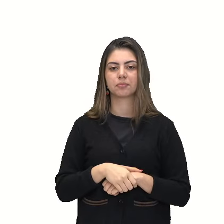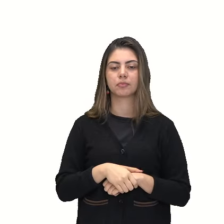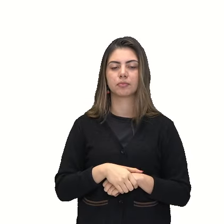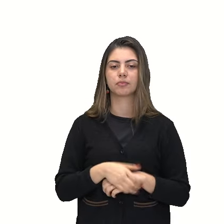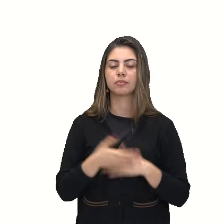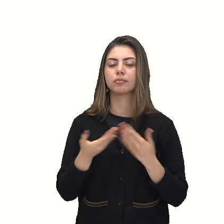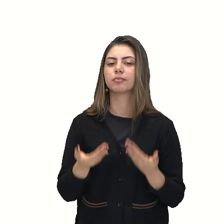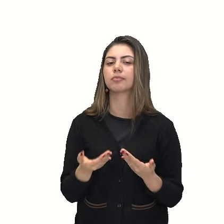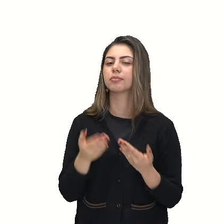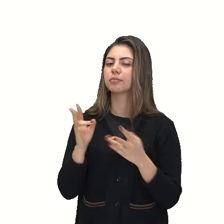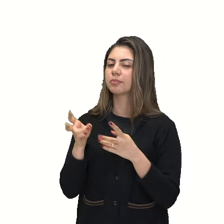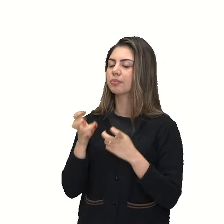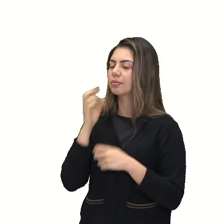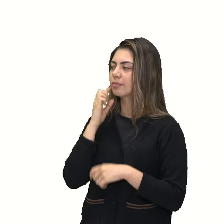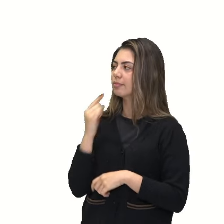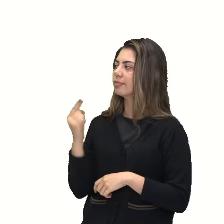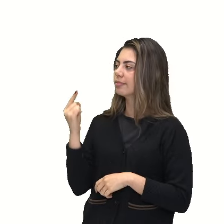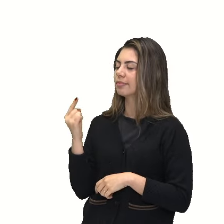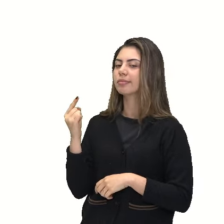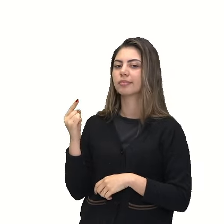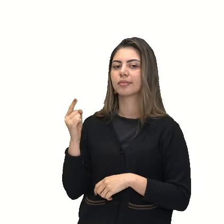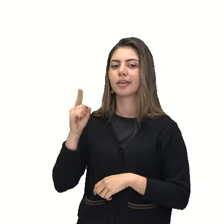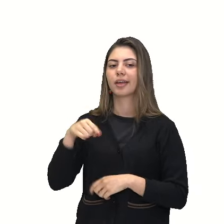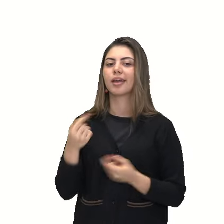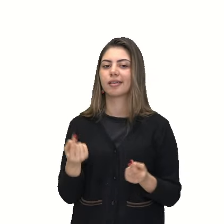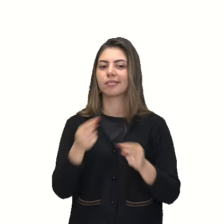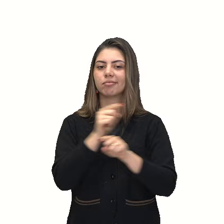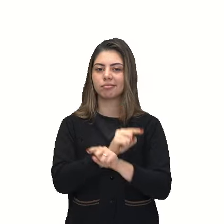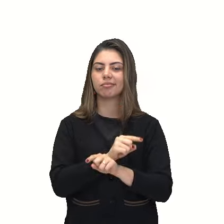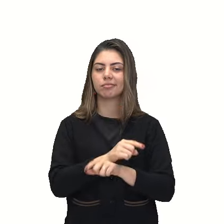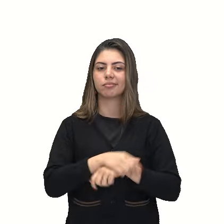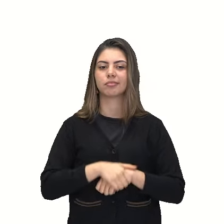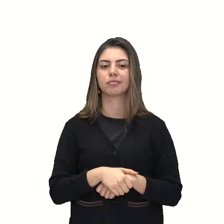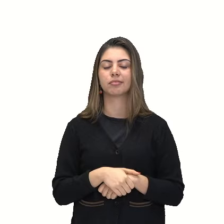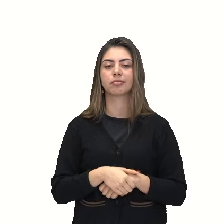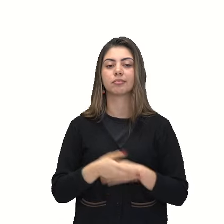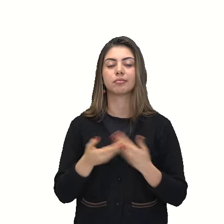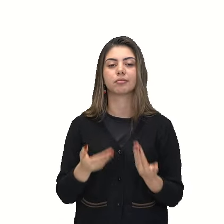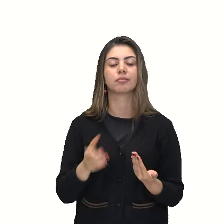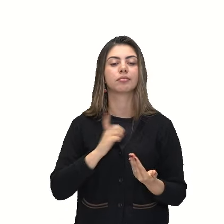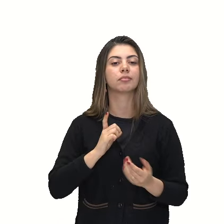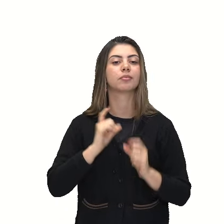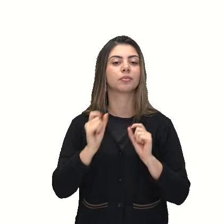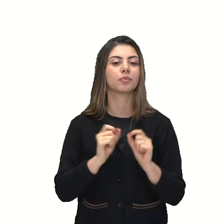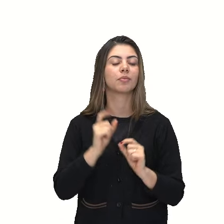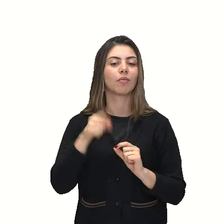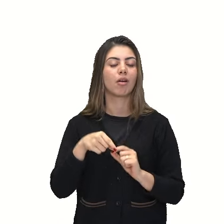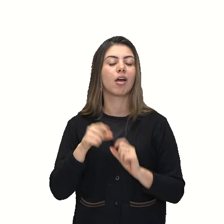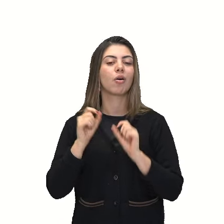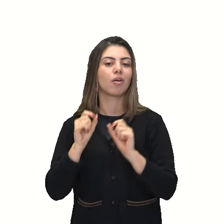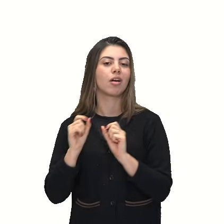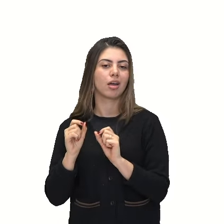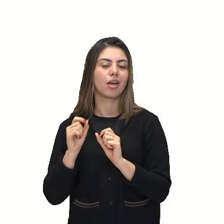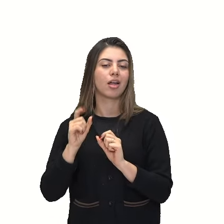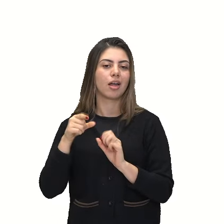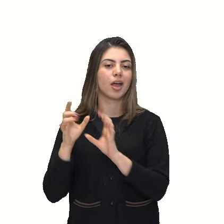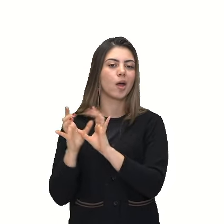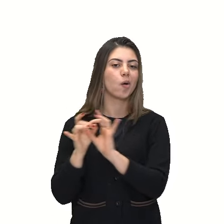Ou seja, a ideia de adversidade. Então, nós temos aí a coesão